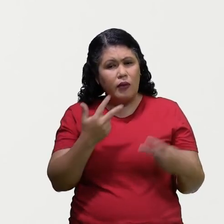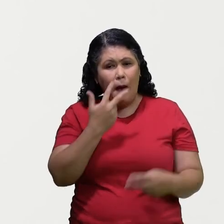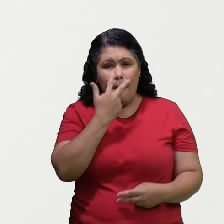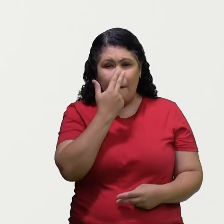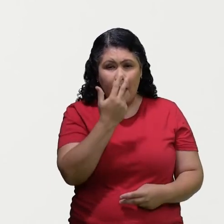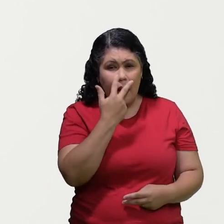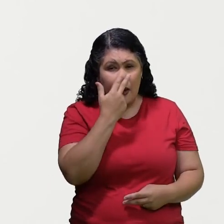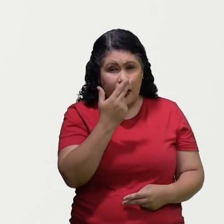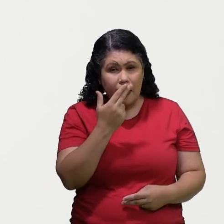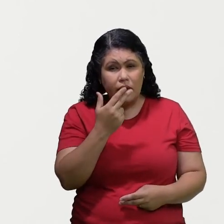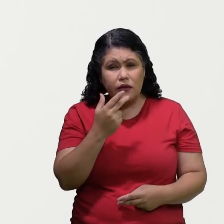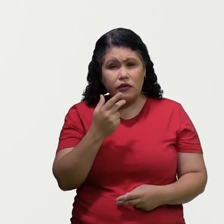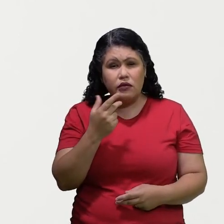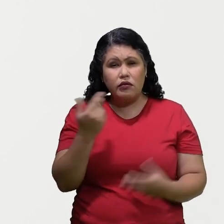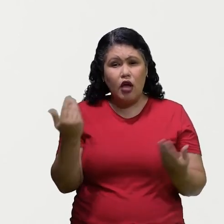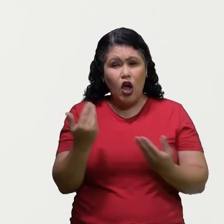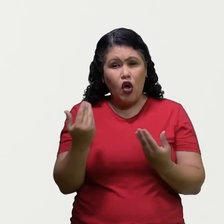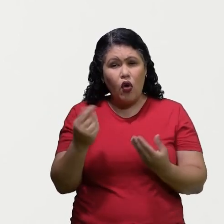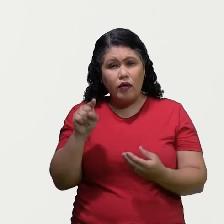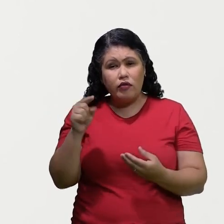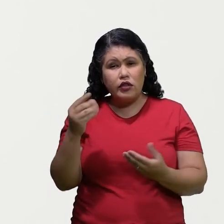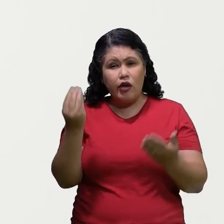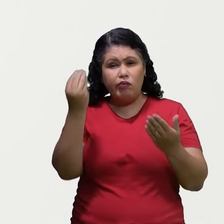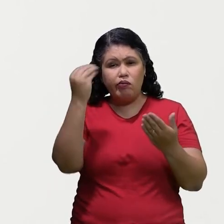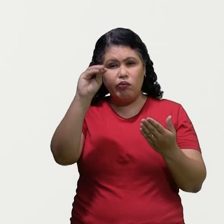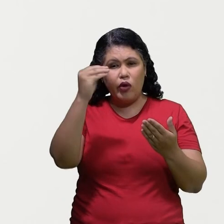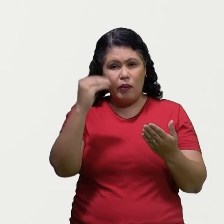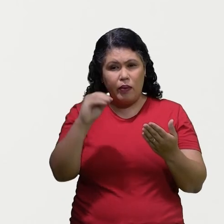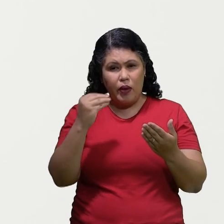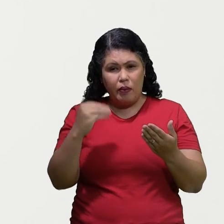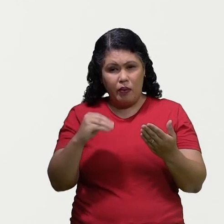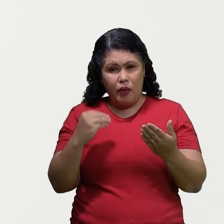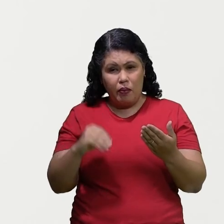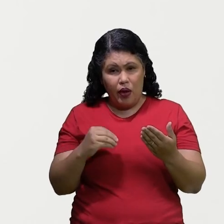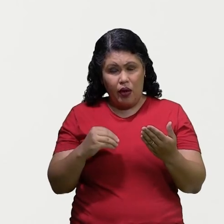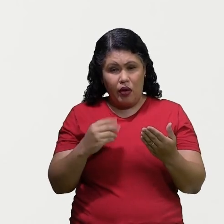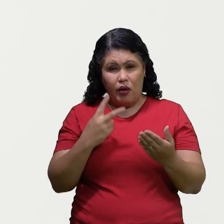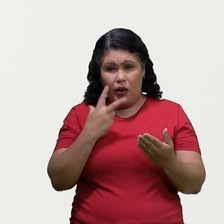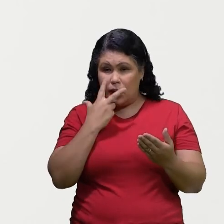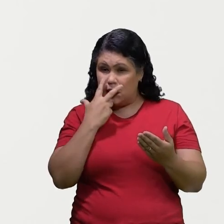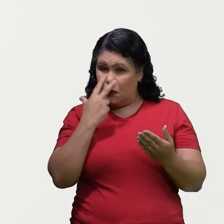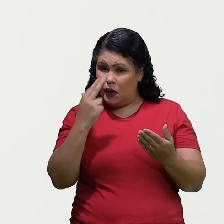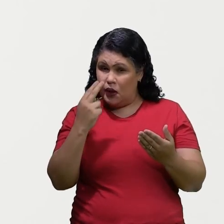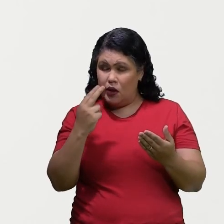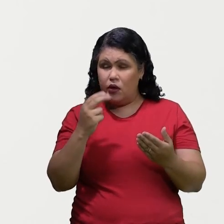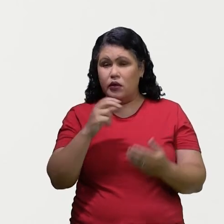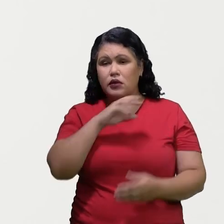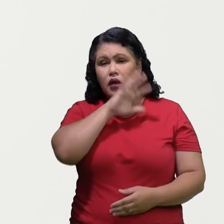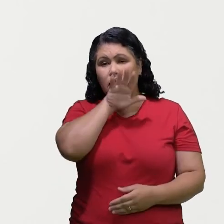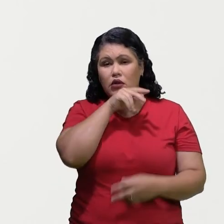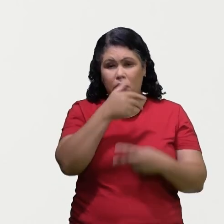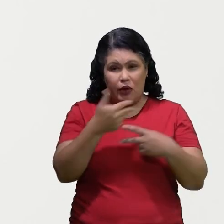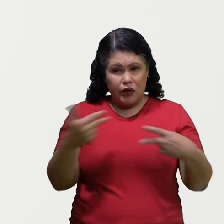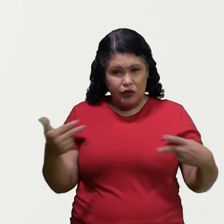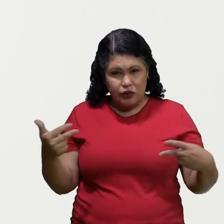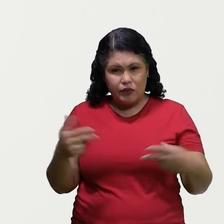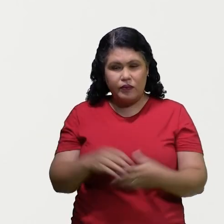que vocês fizessem um preenchimento de um quadro e observassem as semelhanças que tem desses animais, certo? Então vamos